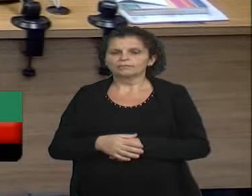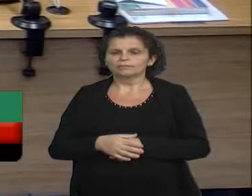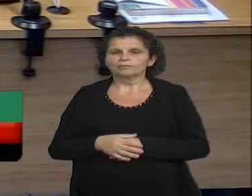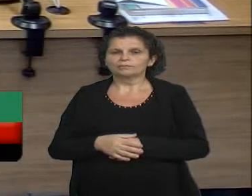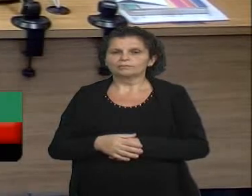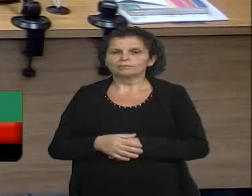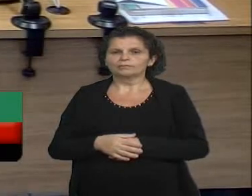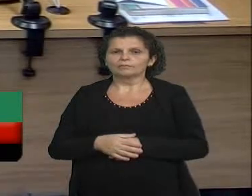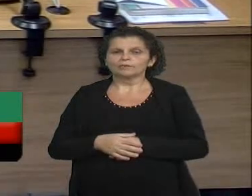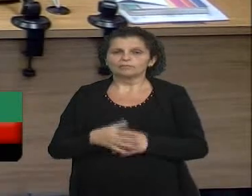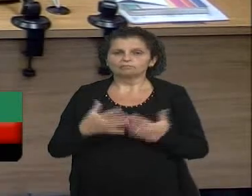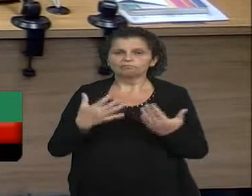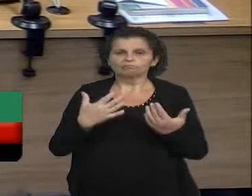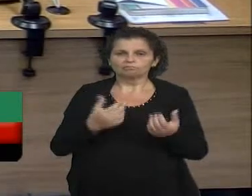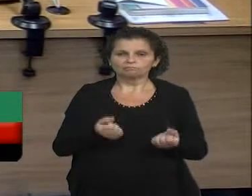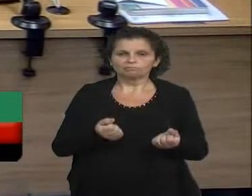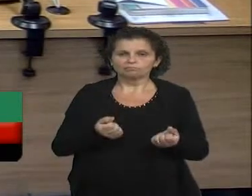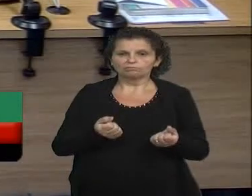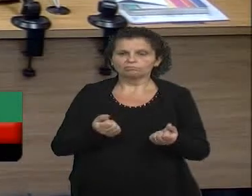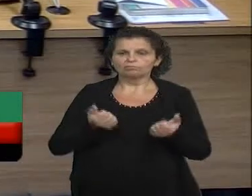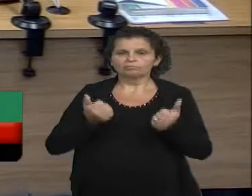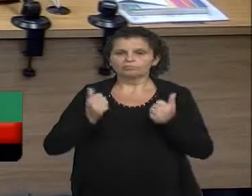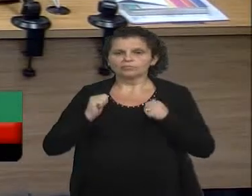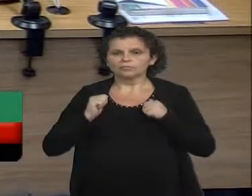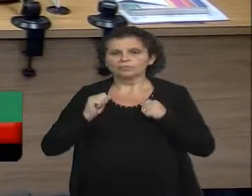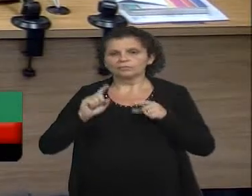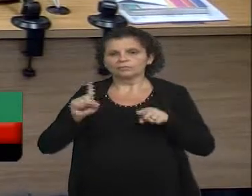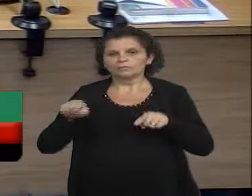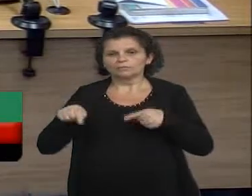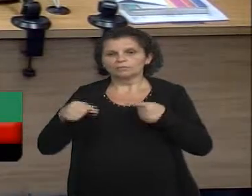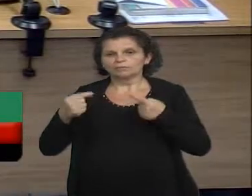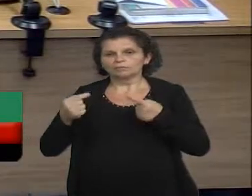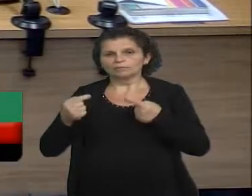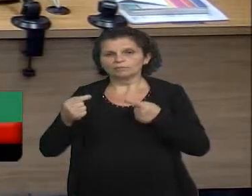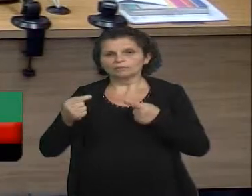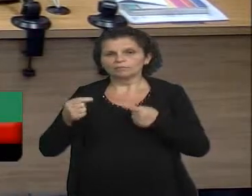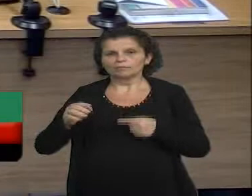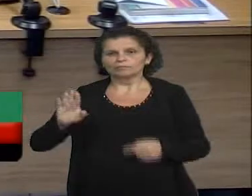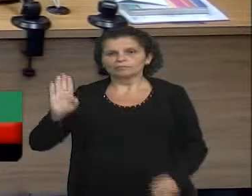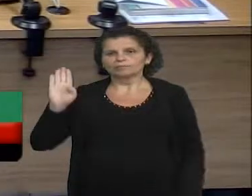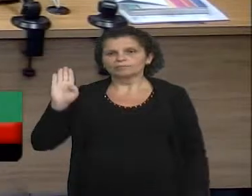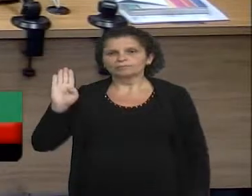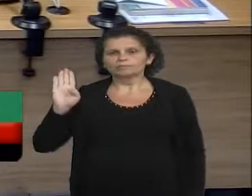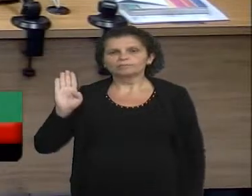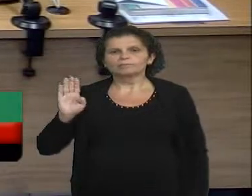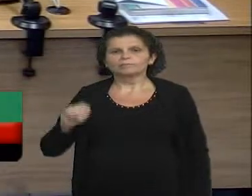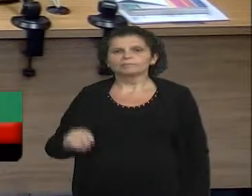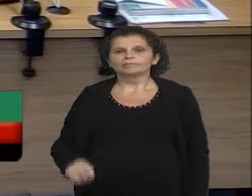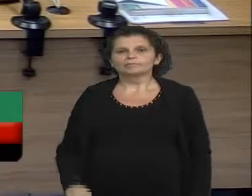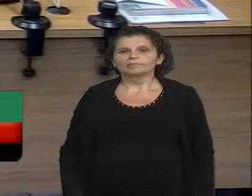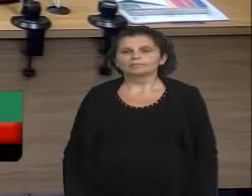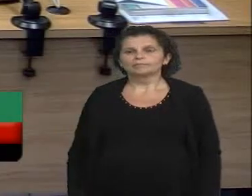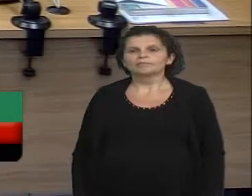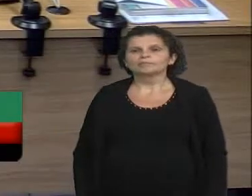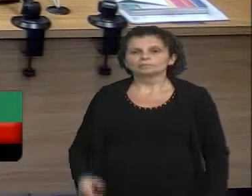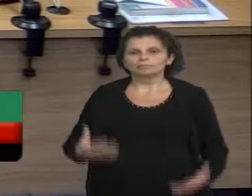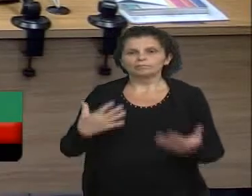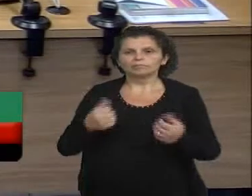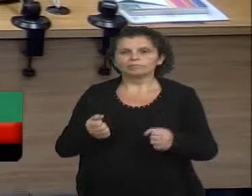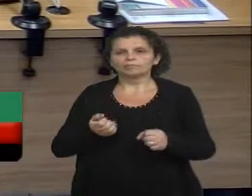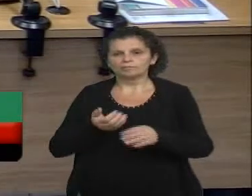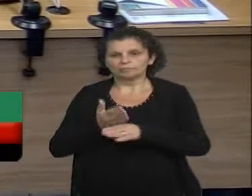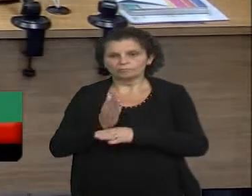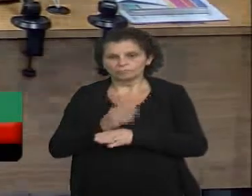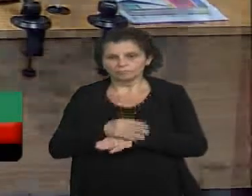Vereadores favoráveis, permaneçam como estão. Os contrários, se manifeste. Está aprovado